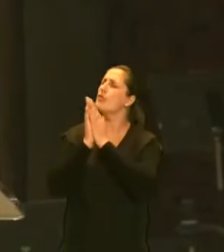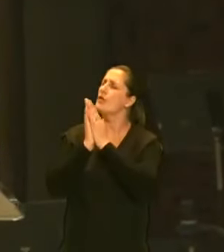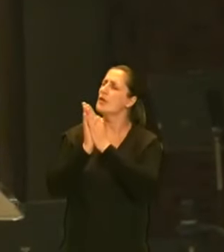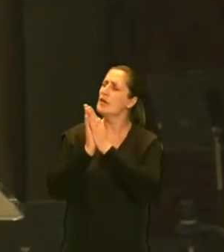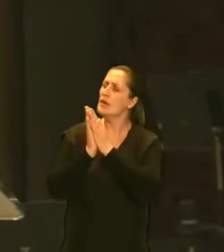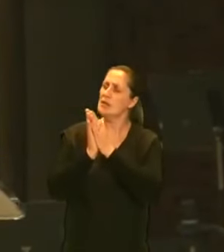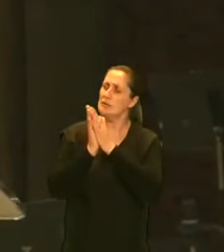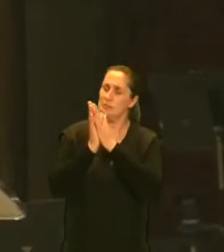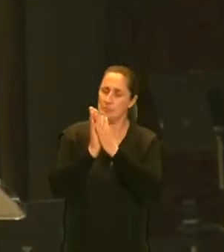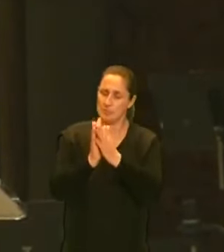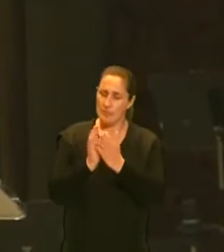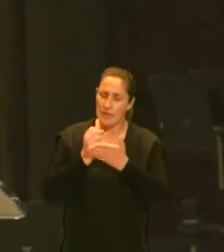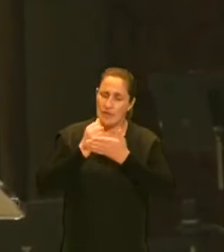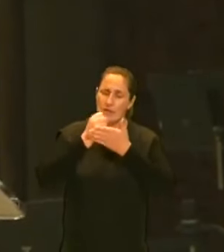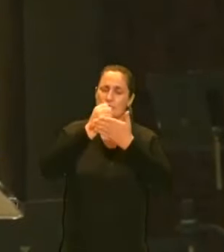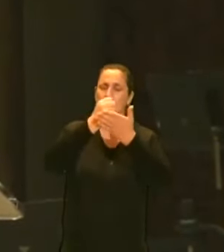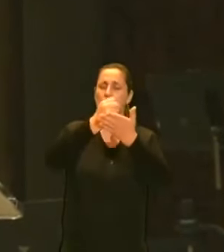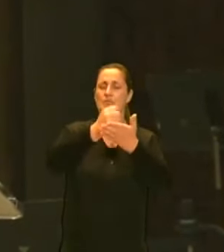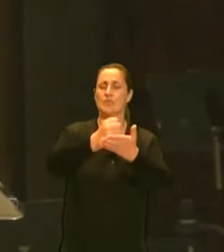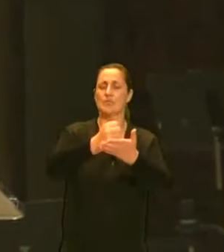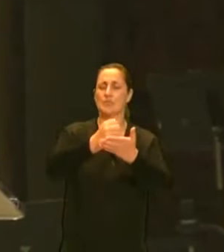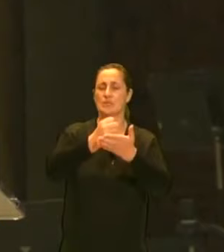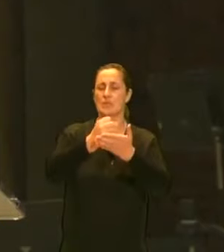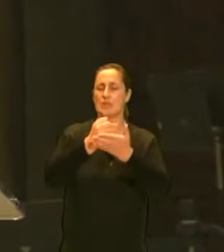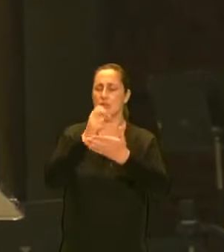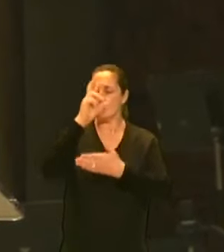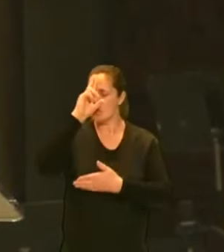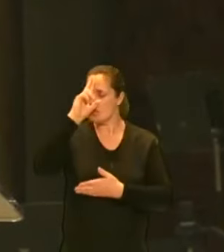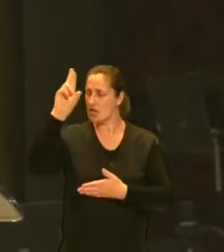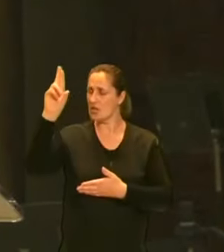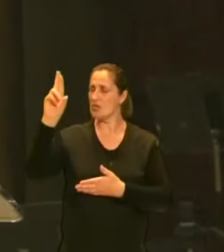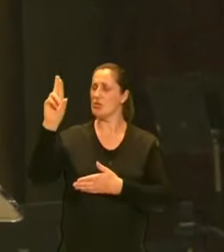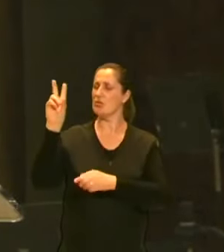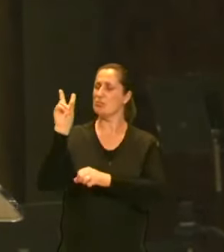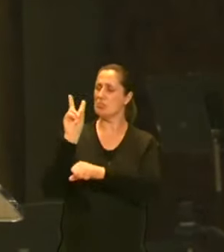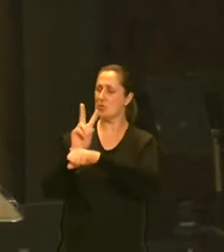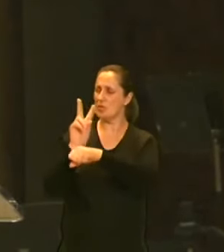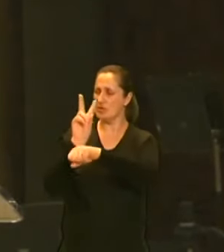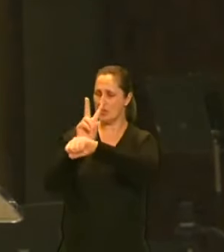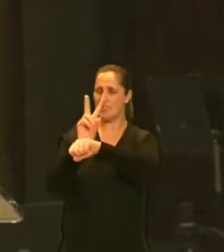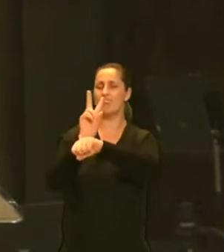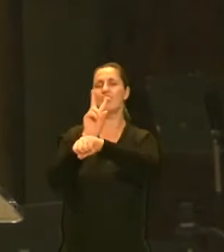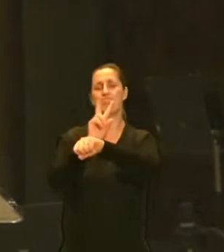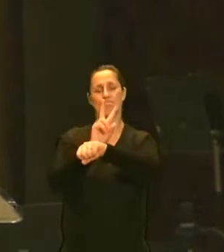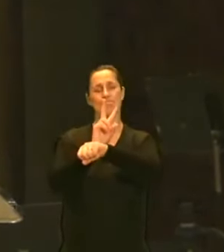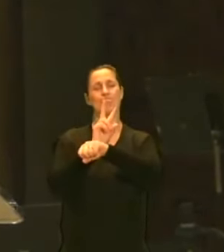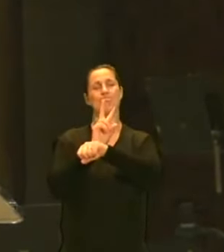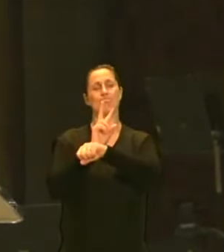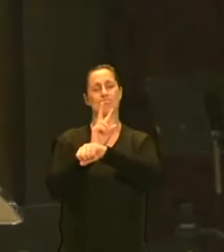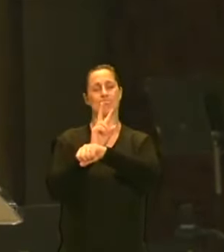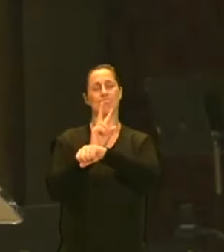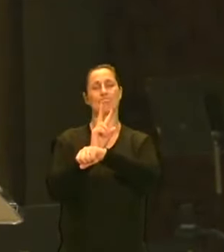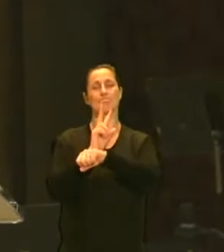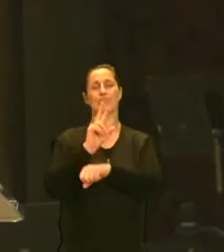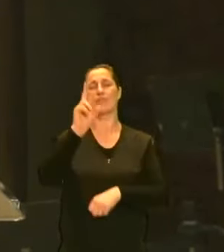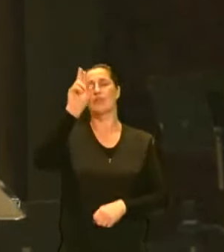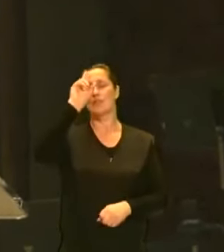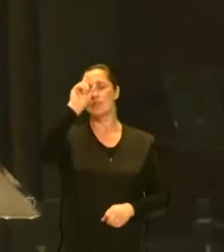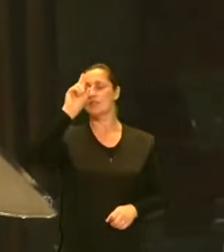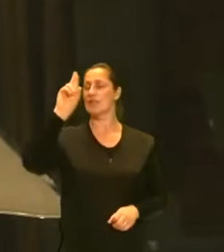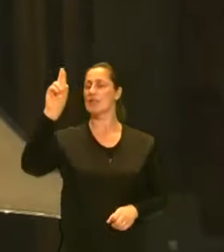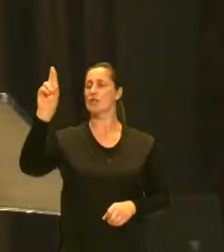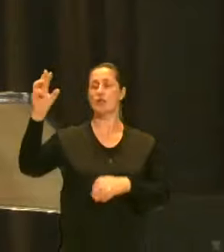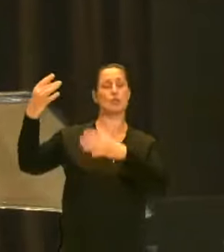mão, coloca de volta no caminho. O Senhor é o nosso protetor, o Senhor é o nosso guarda. O Senhor é aquele que não